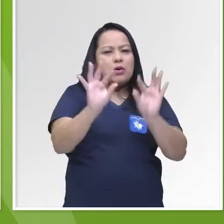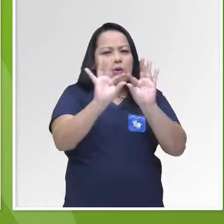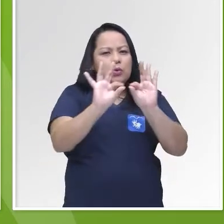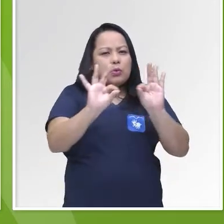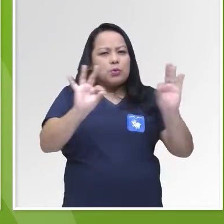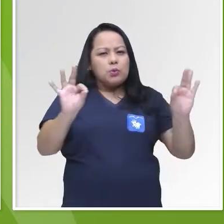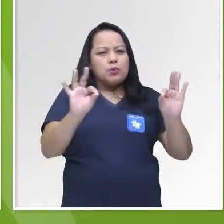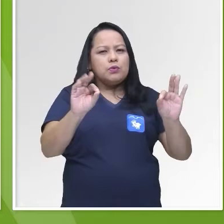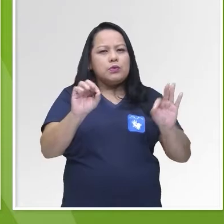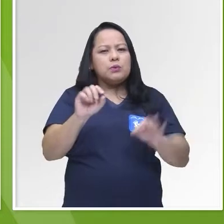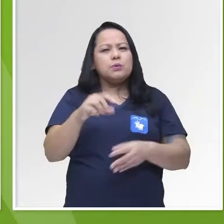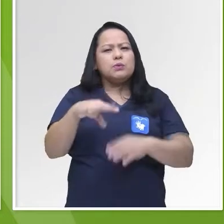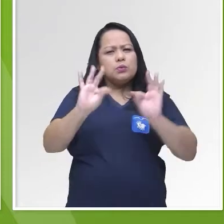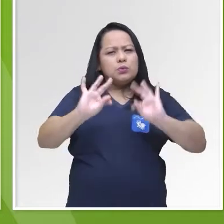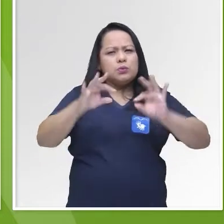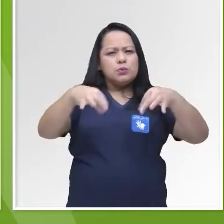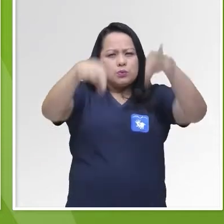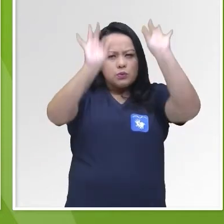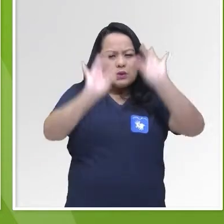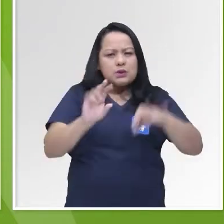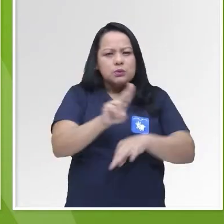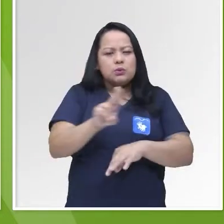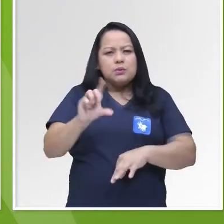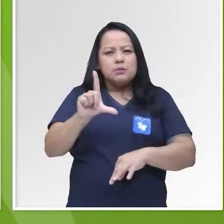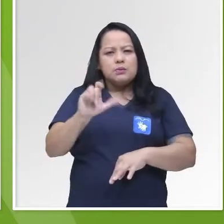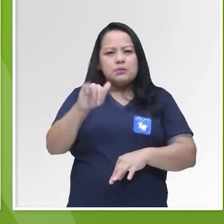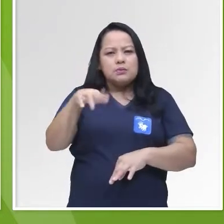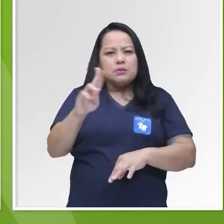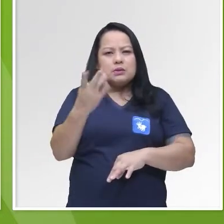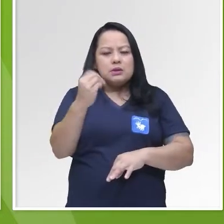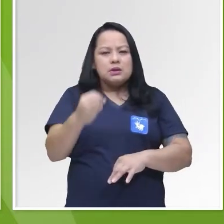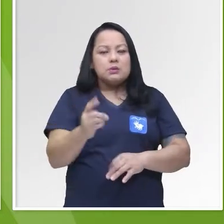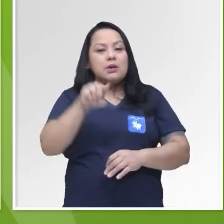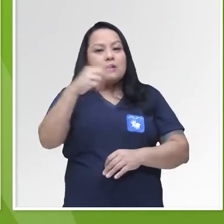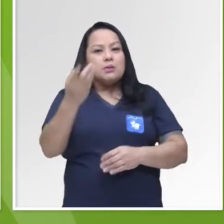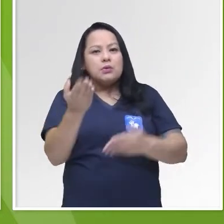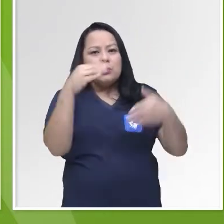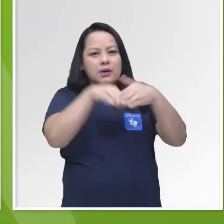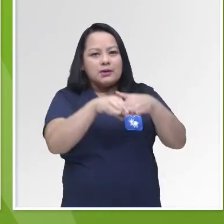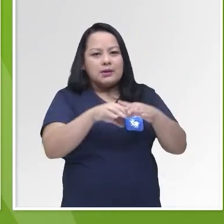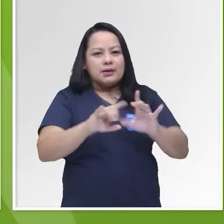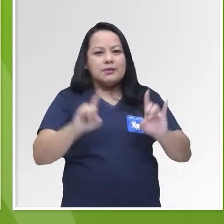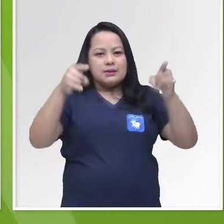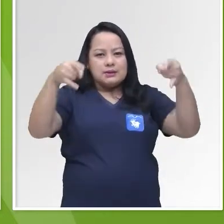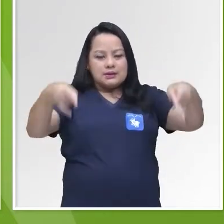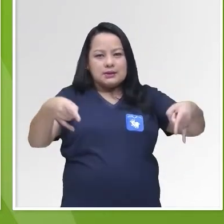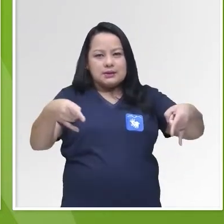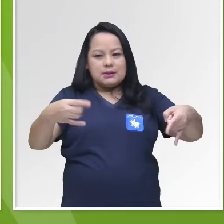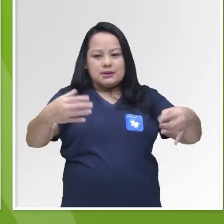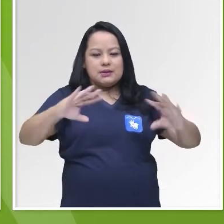de linho. E aí colocavam nas urnas fúnebres, como essa daqui, ó.